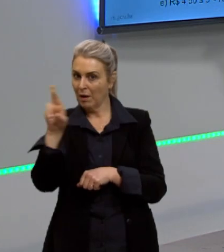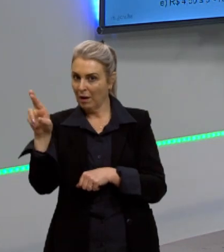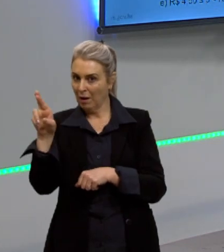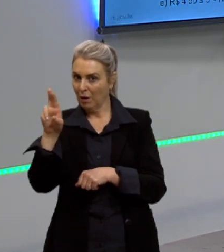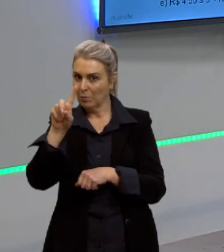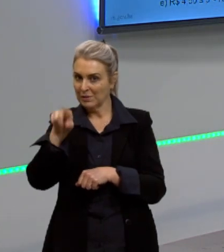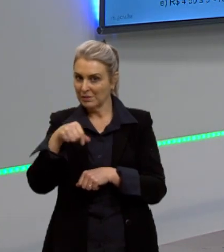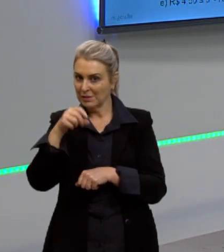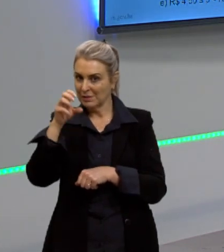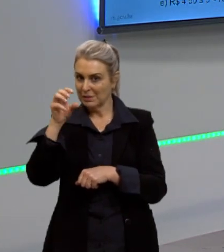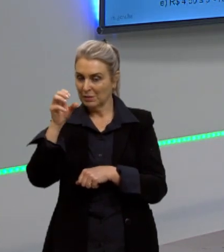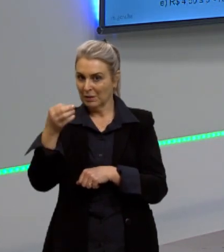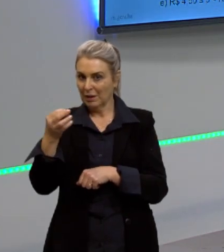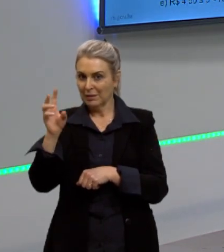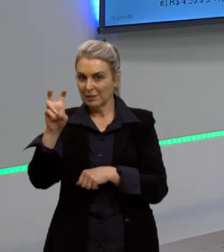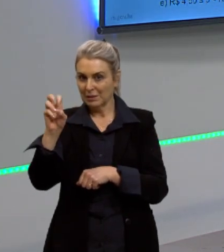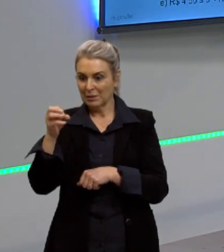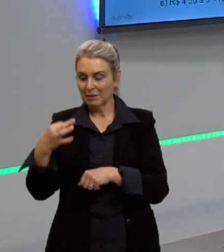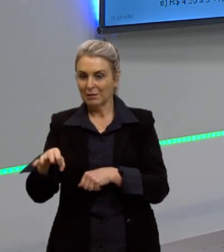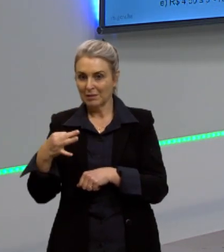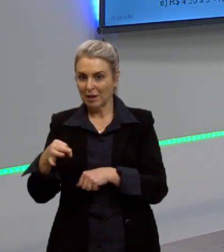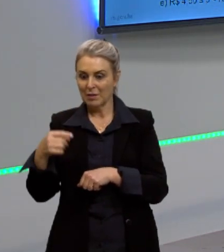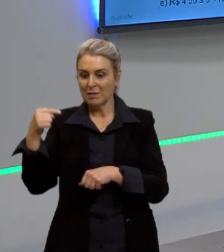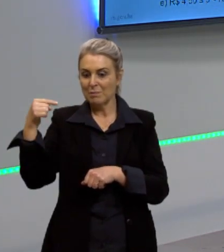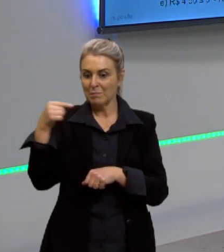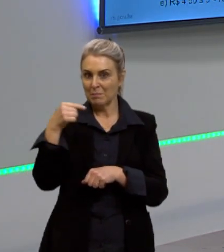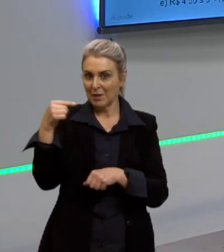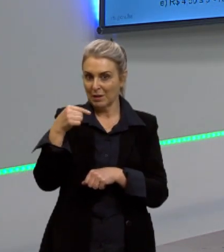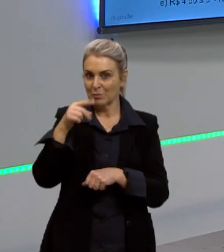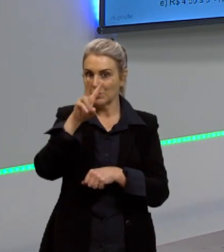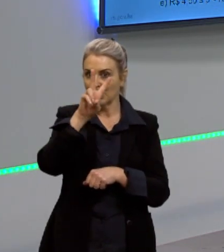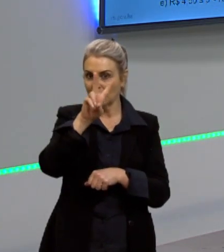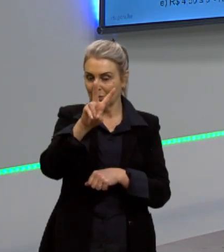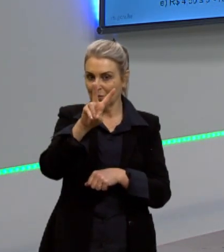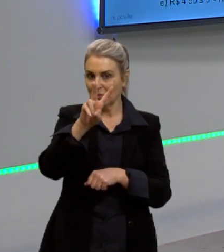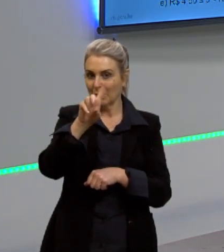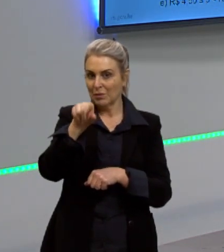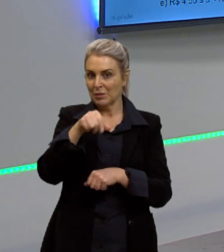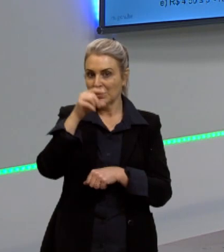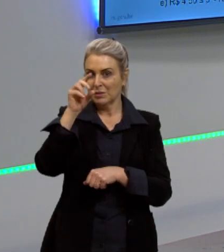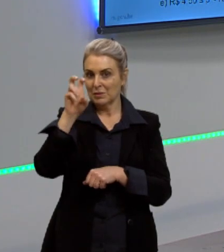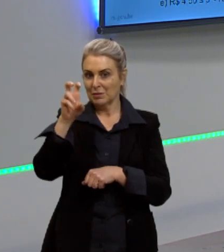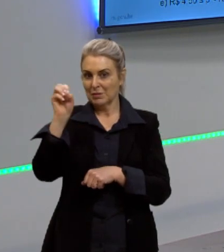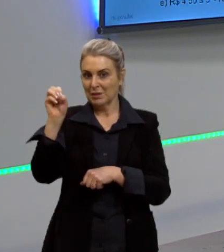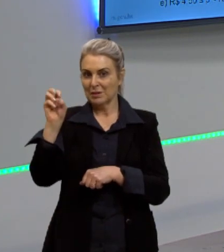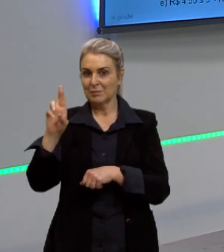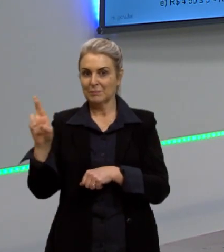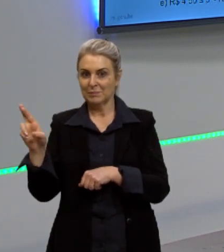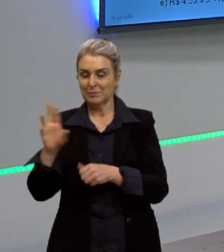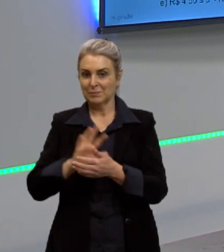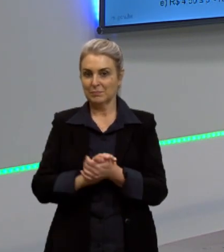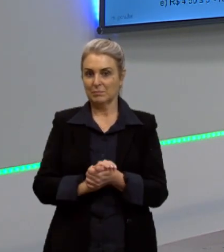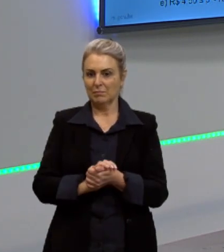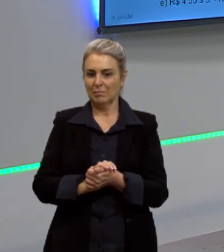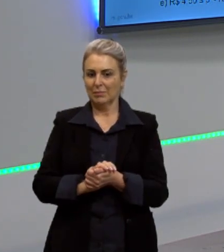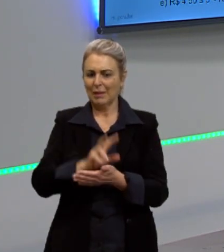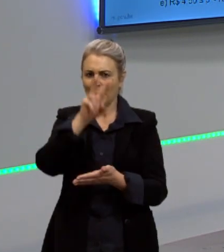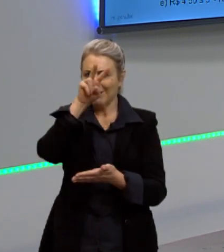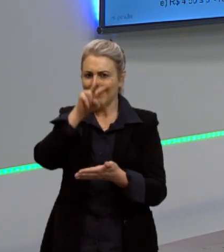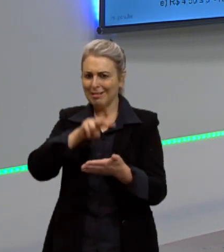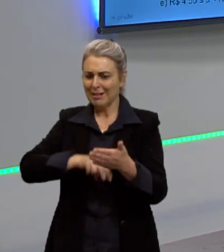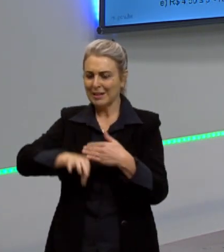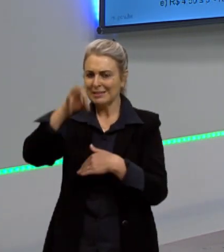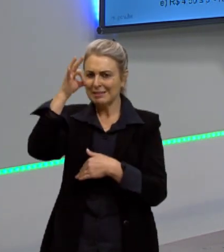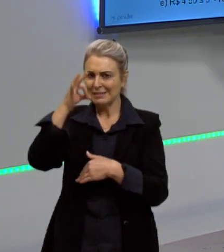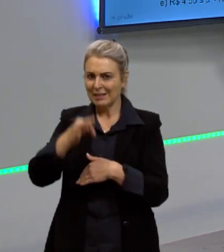R$1,50 e menor que R$2,50. Vejam que a leitura da informação, ela